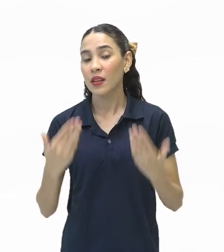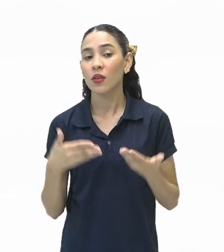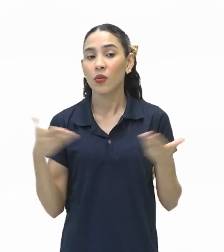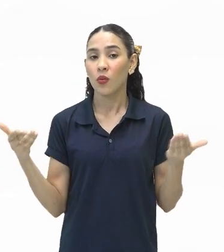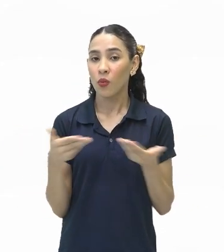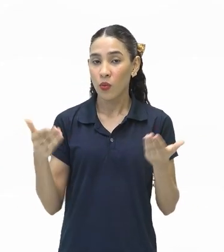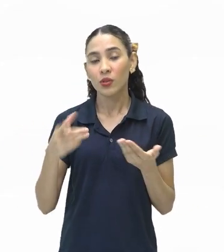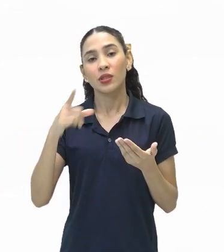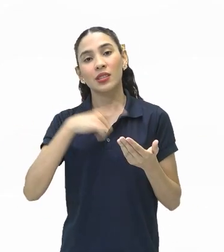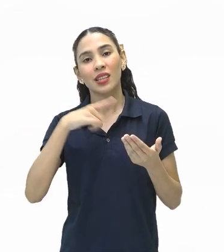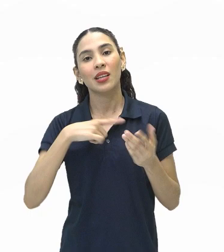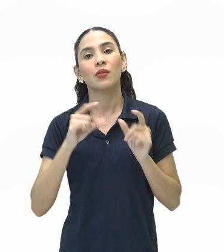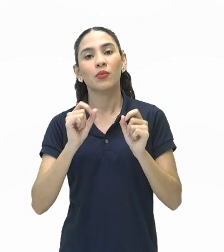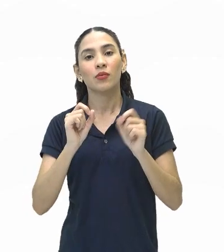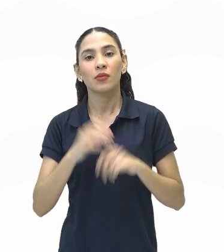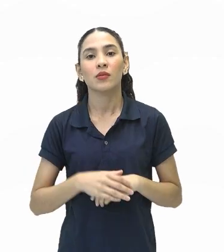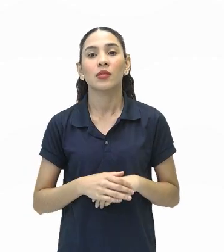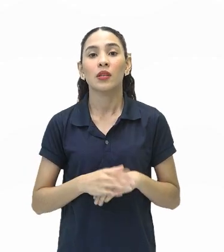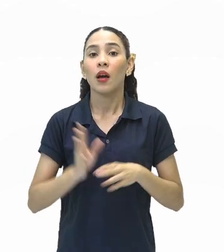hoje, existe uma